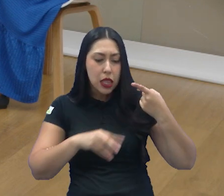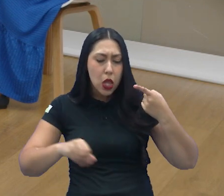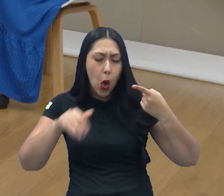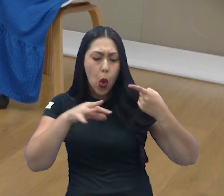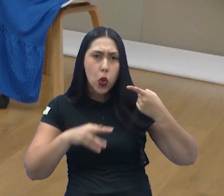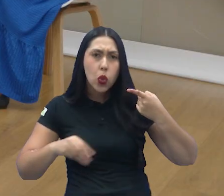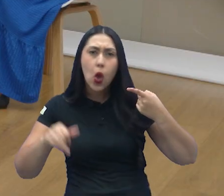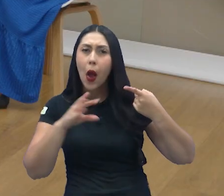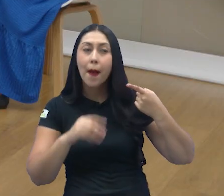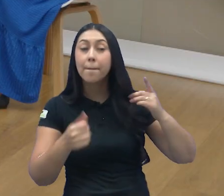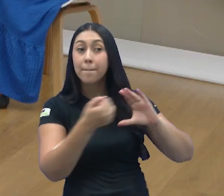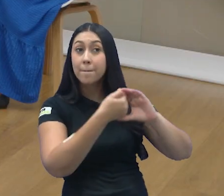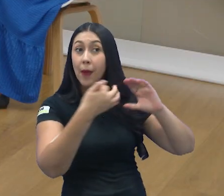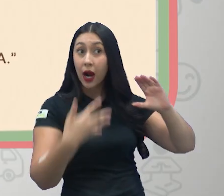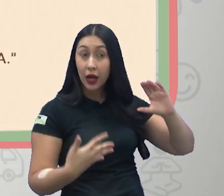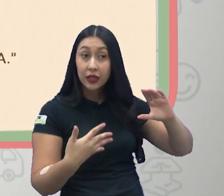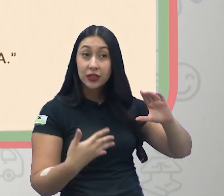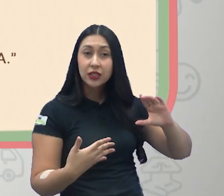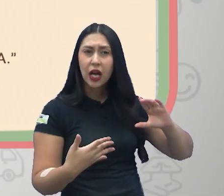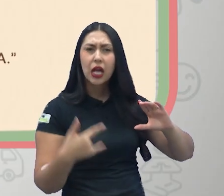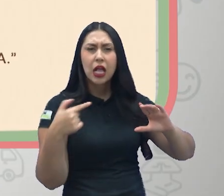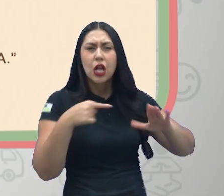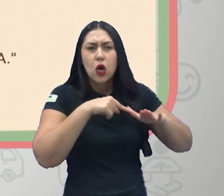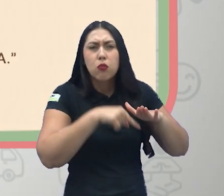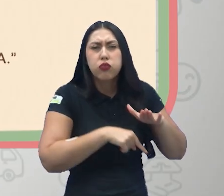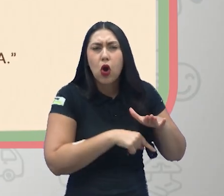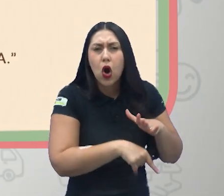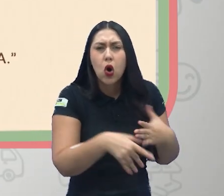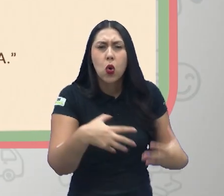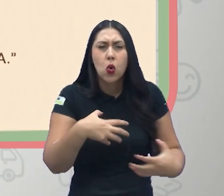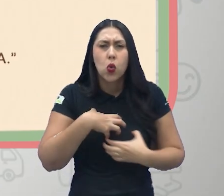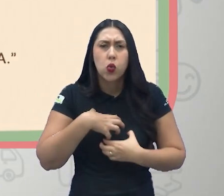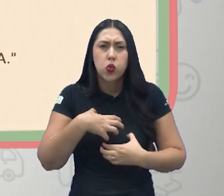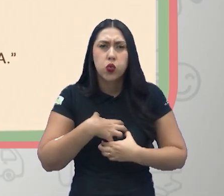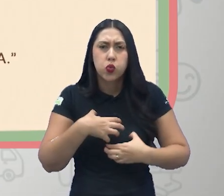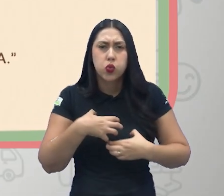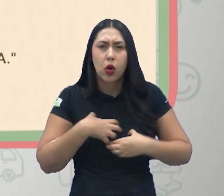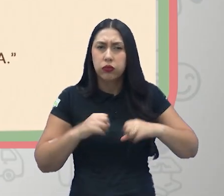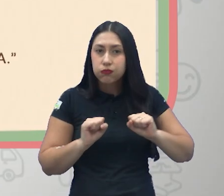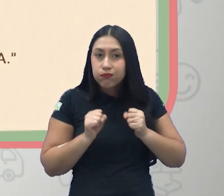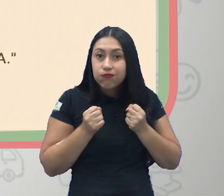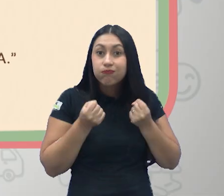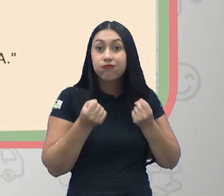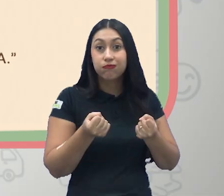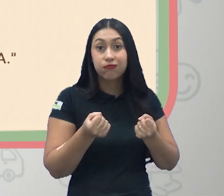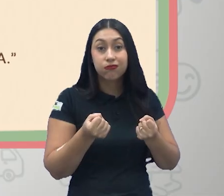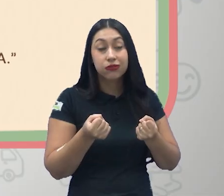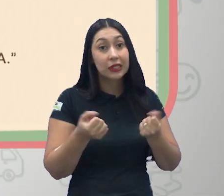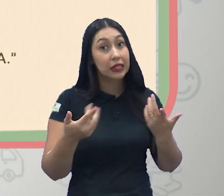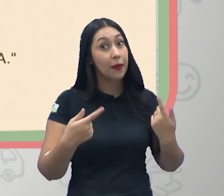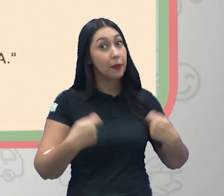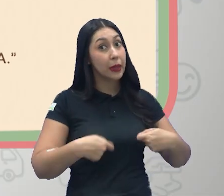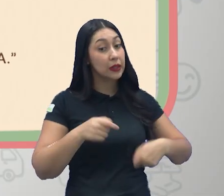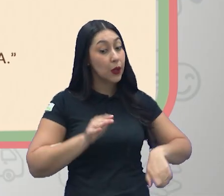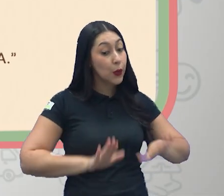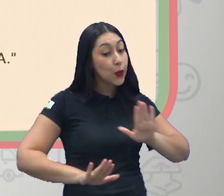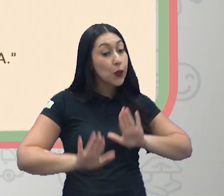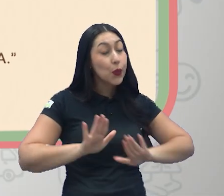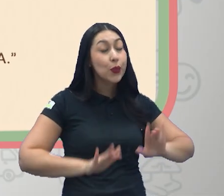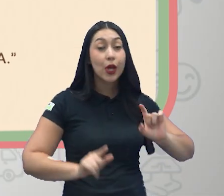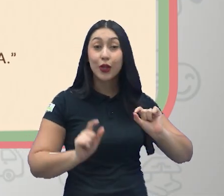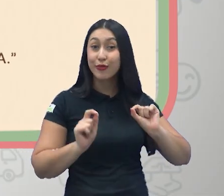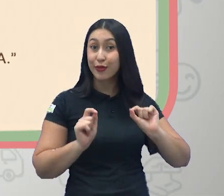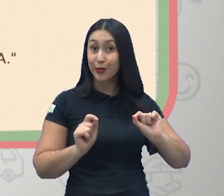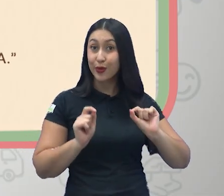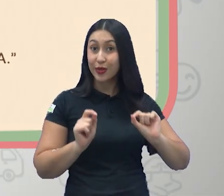principais características: profundidade, sensibilidade, dedicação. Aí ele precisa tomar bastante cuidado e atenção, aqui nós